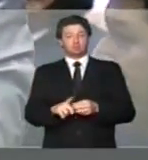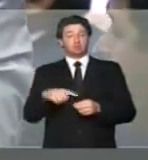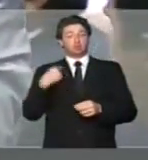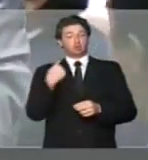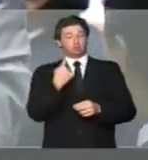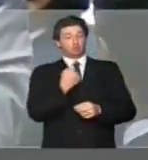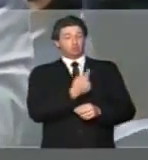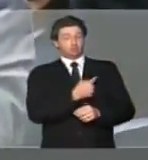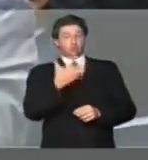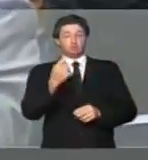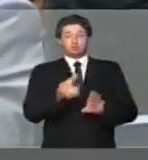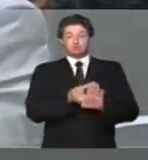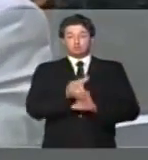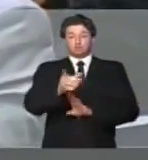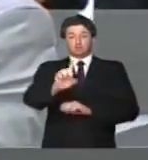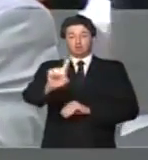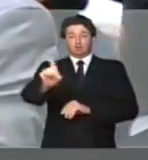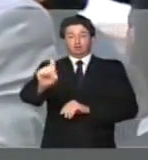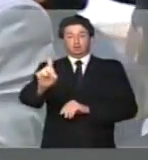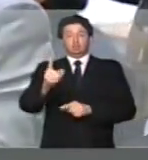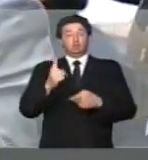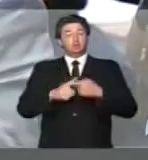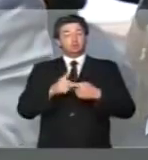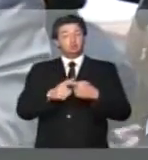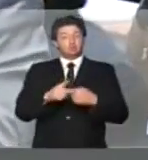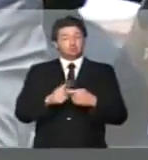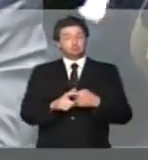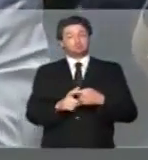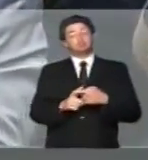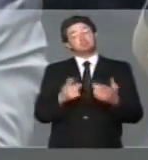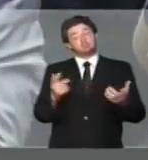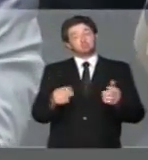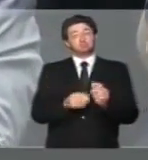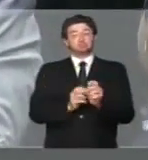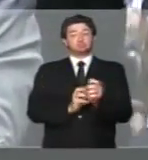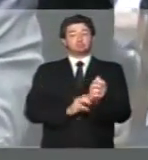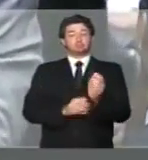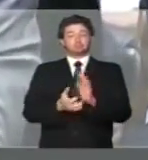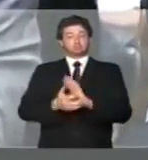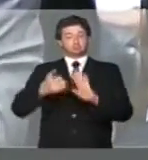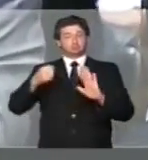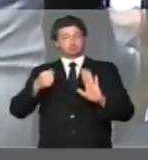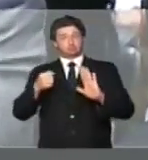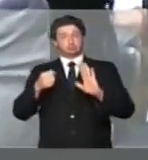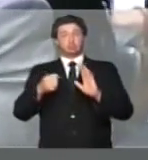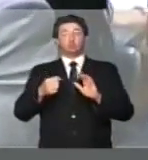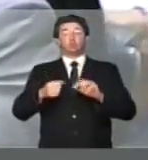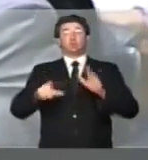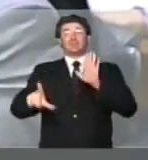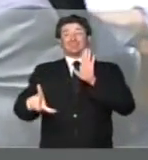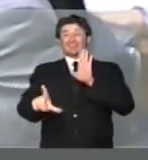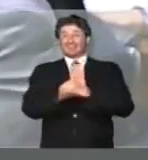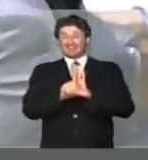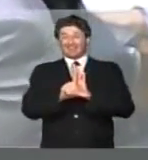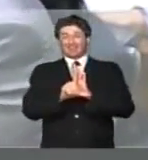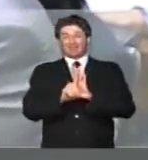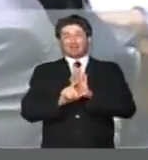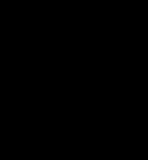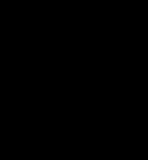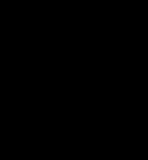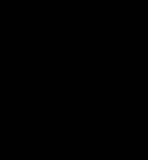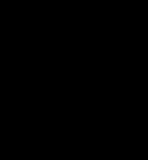nós vamos encaminhar não pelo fato de que nós estamos retirando do domínio legal a